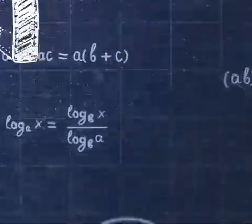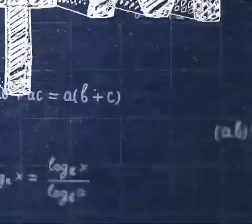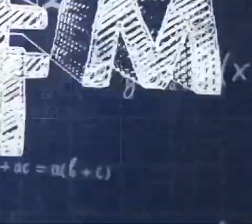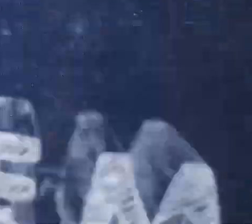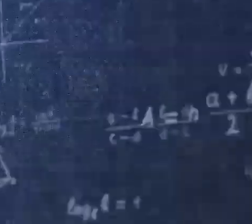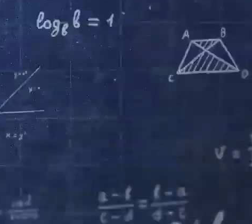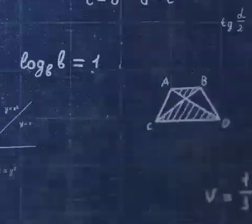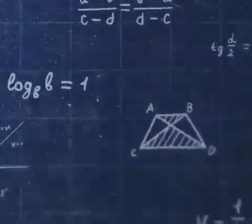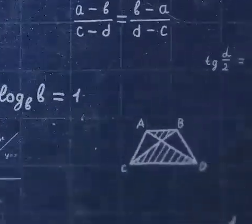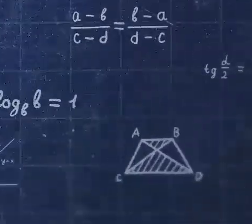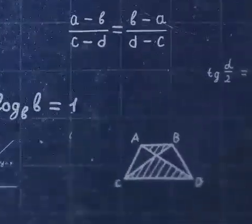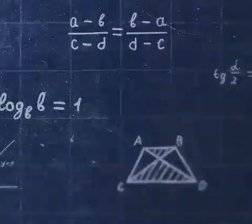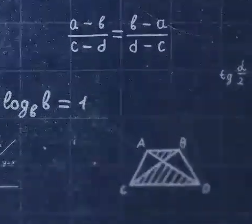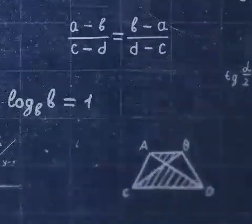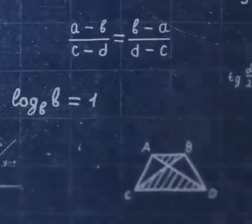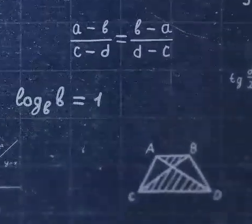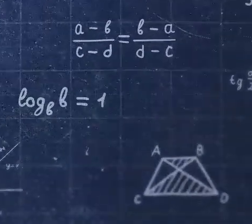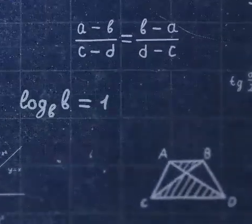Música